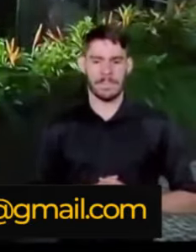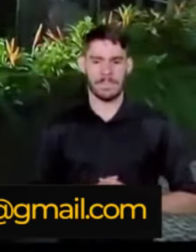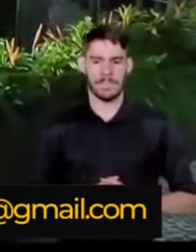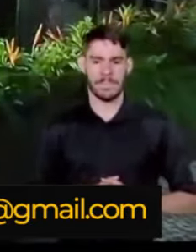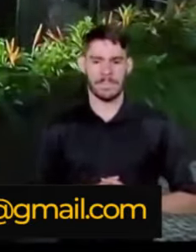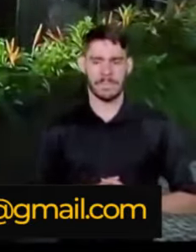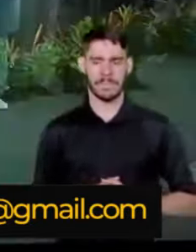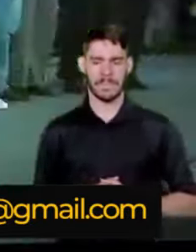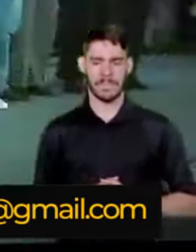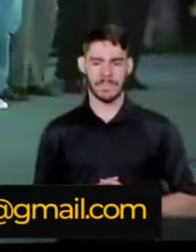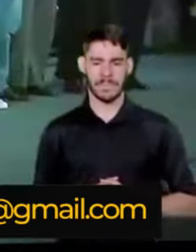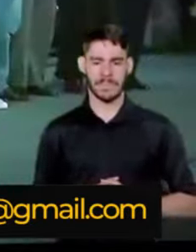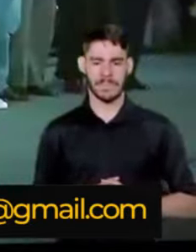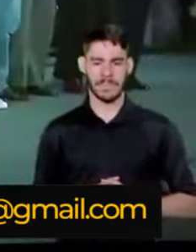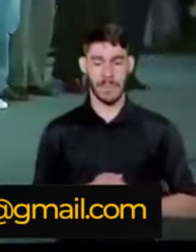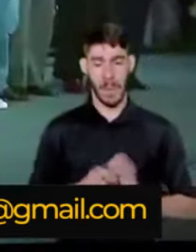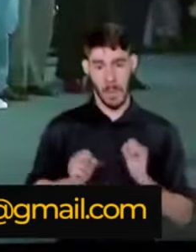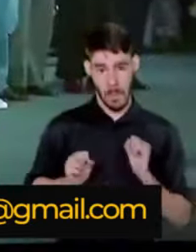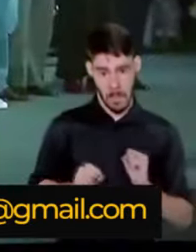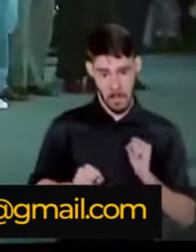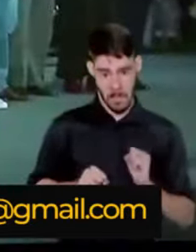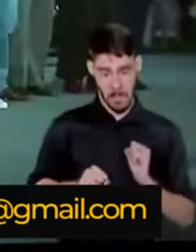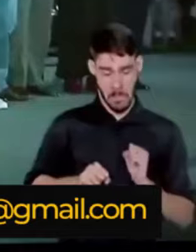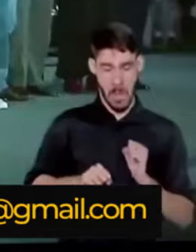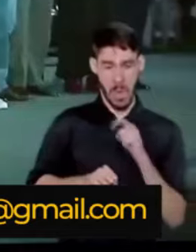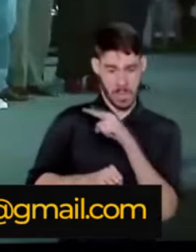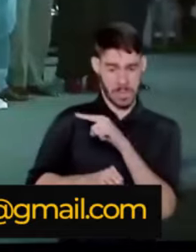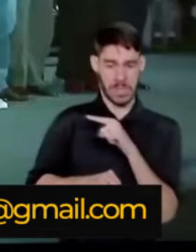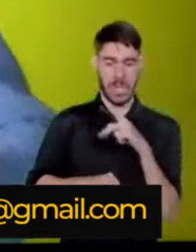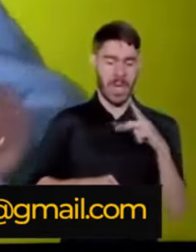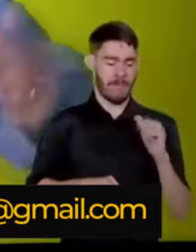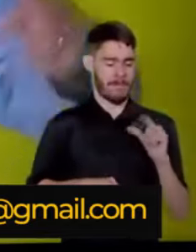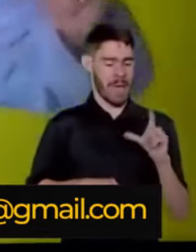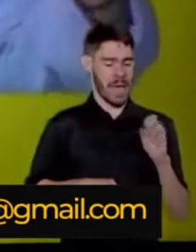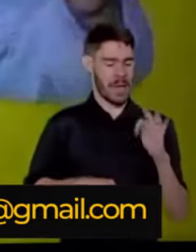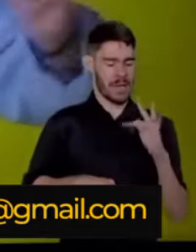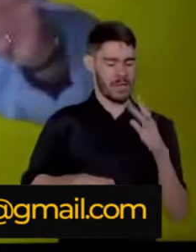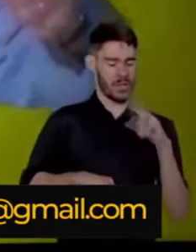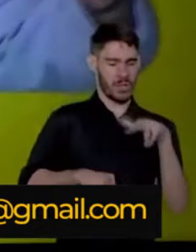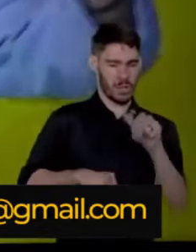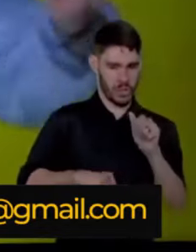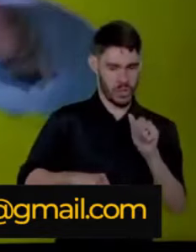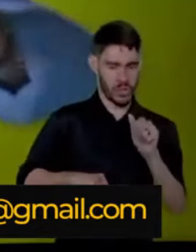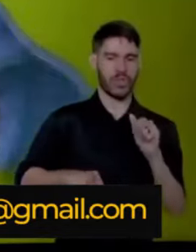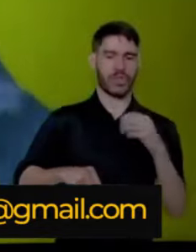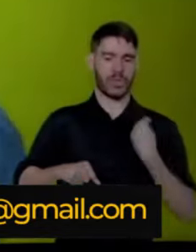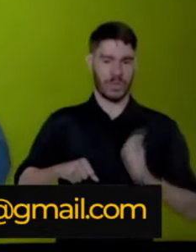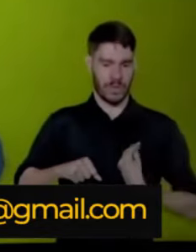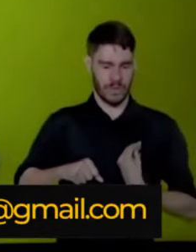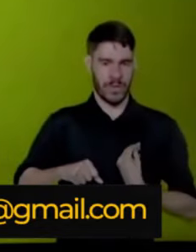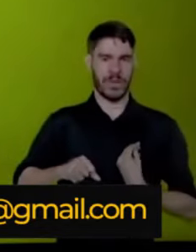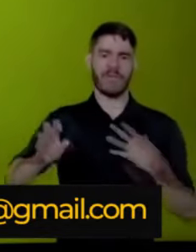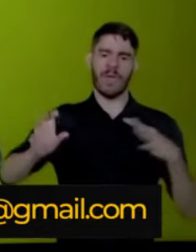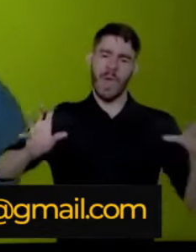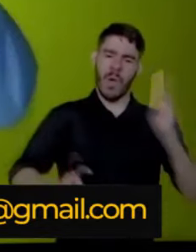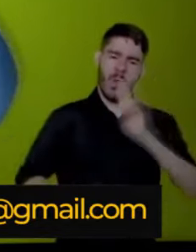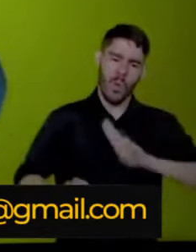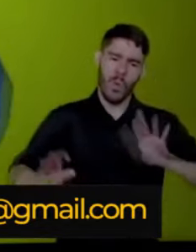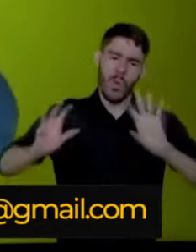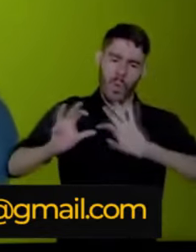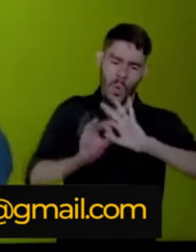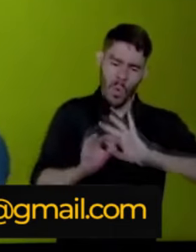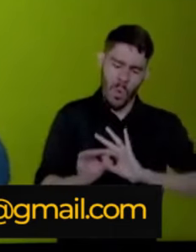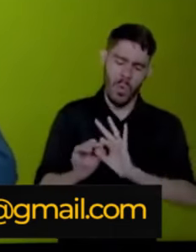aqui que possa este estado palestino viver em harmonia com o Estado de Israel